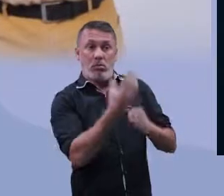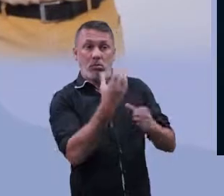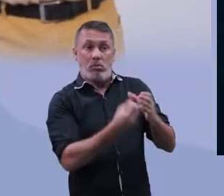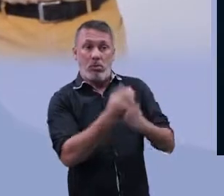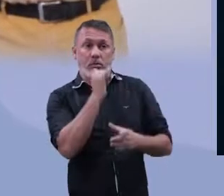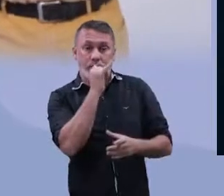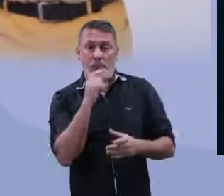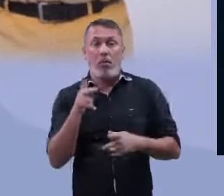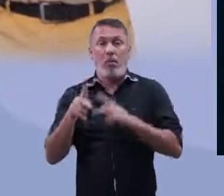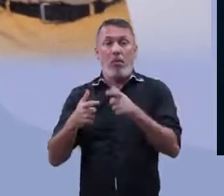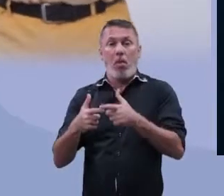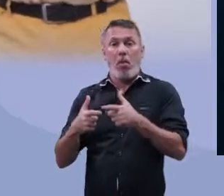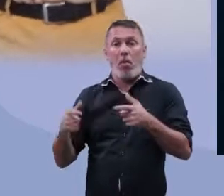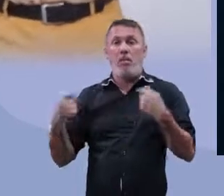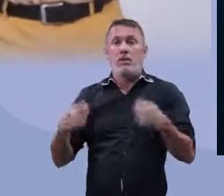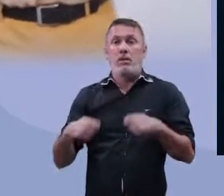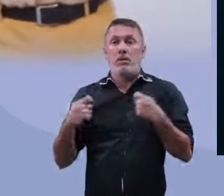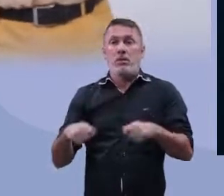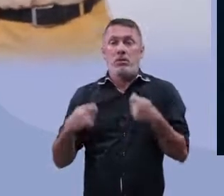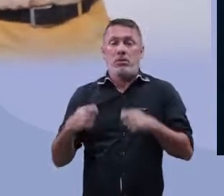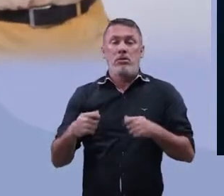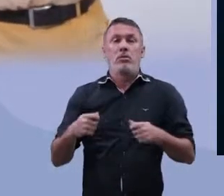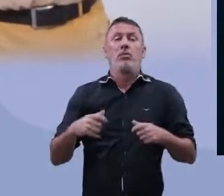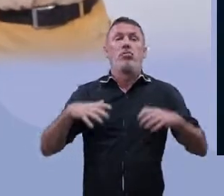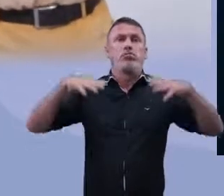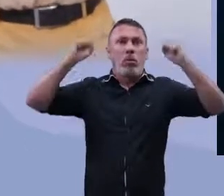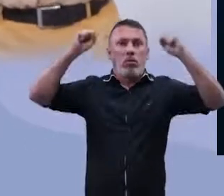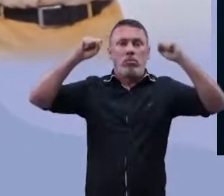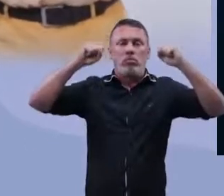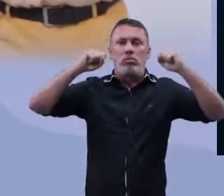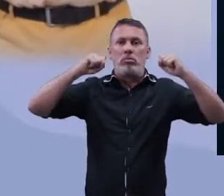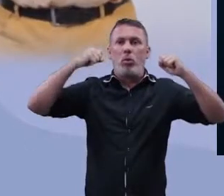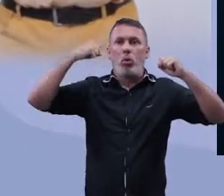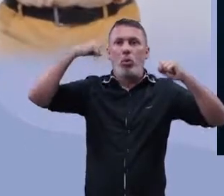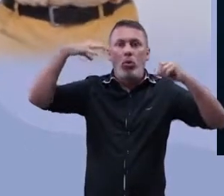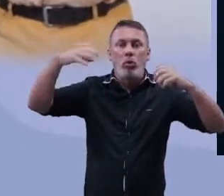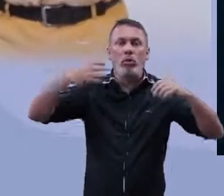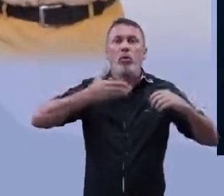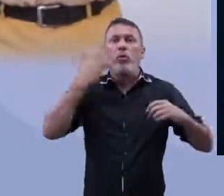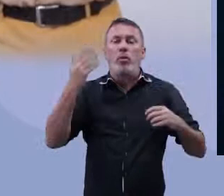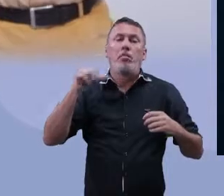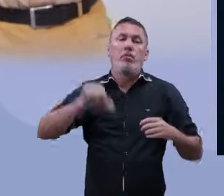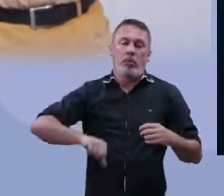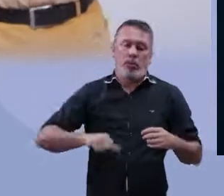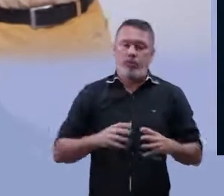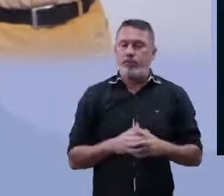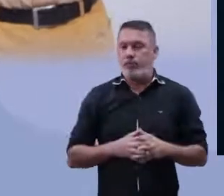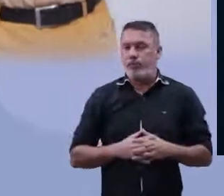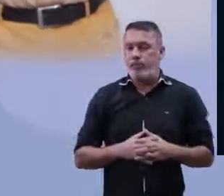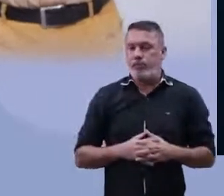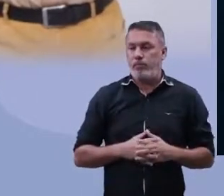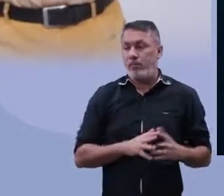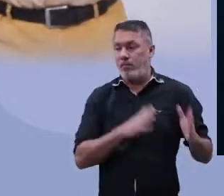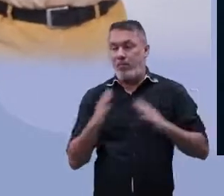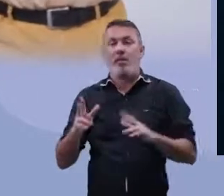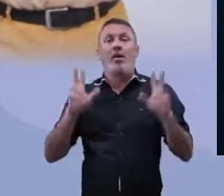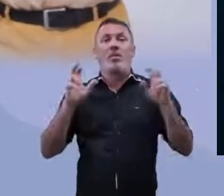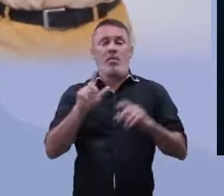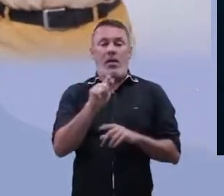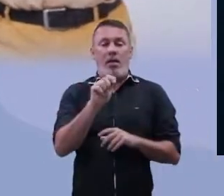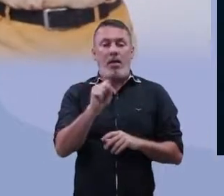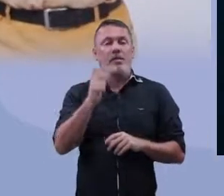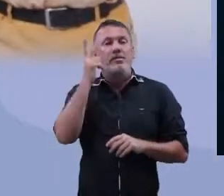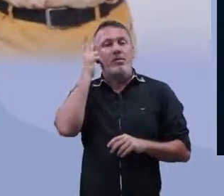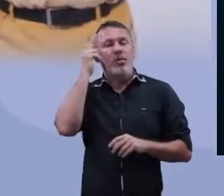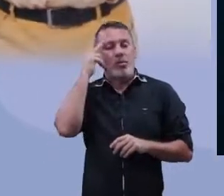a população cresce, a demanda aumenta e o risco de colapso é muito maior. Quando nós falamos do gás natural aqui no Brasil,